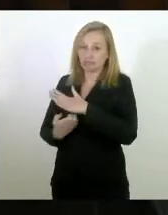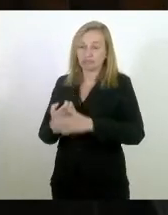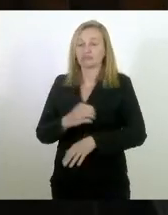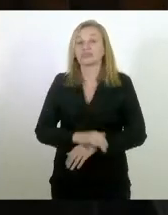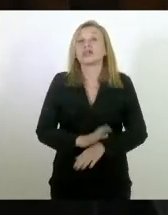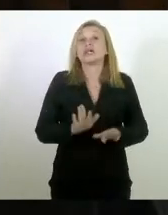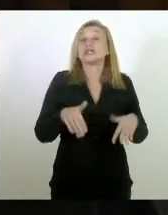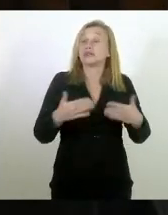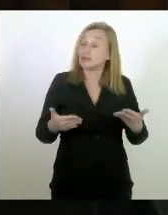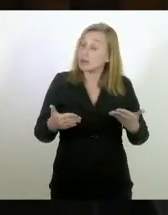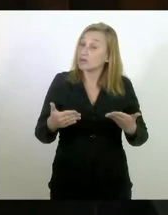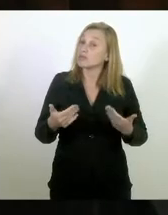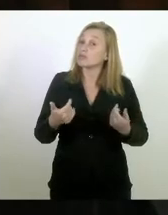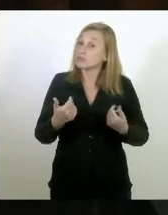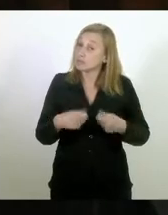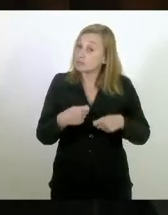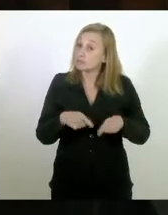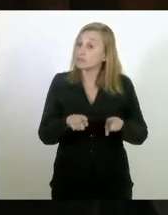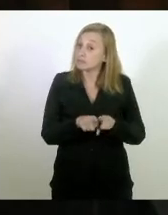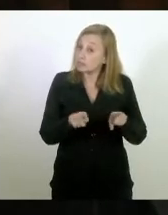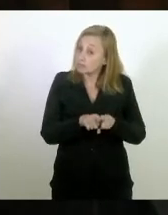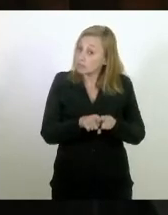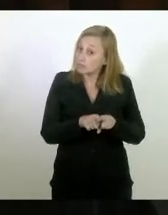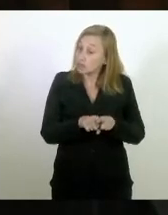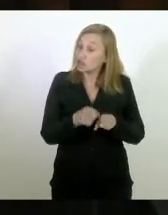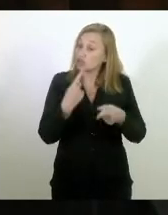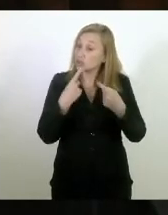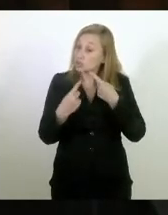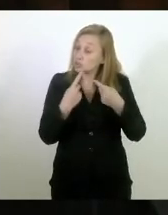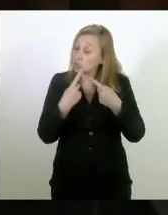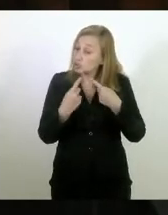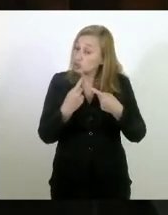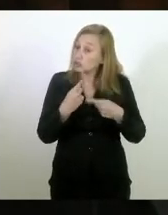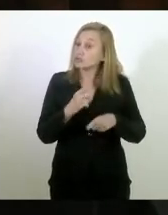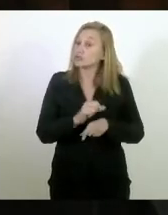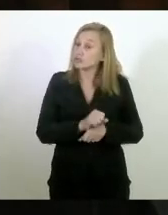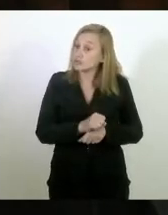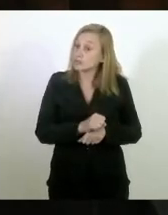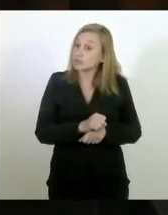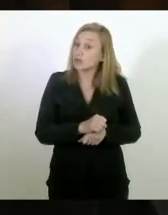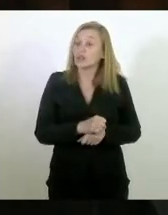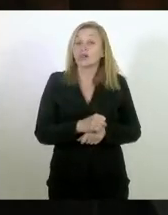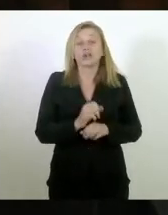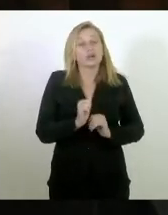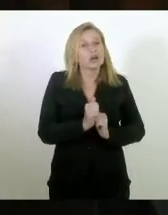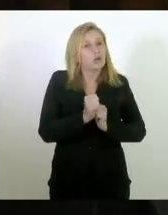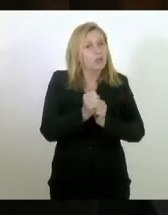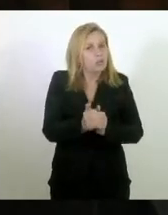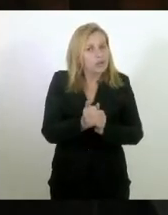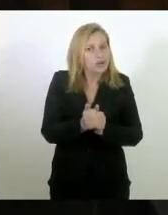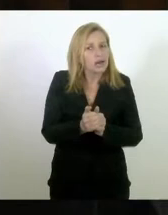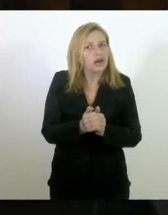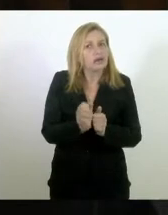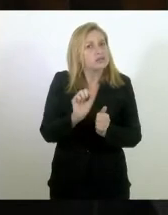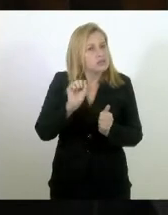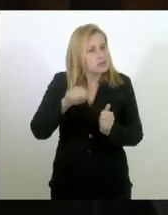bom então é necessário também e decidimos isso aqui ontem que a gente acompanhe